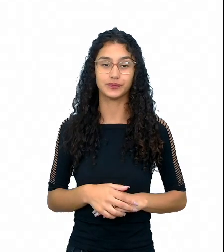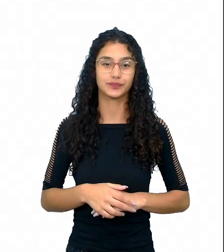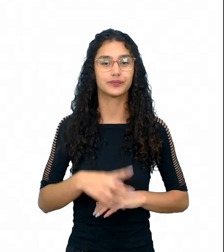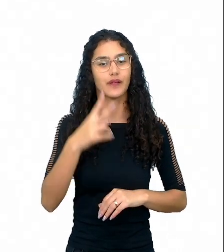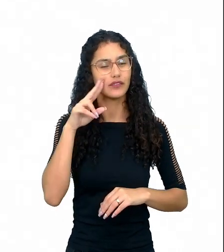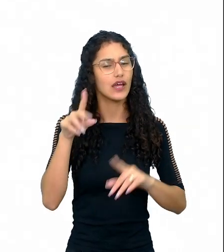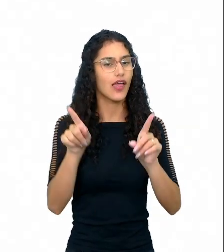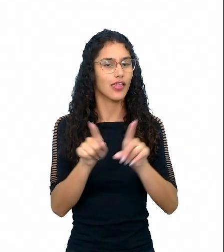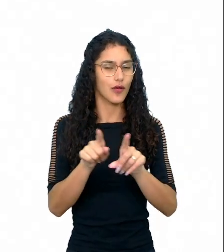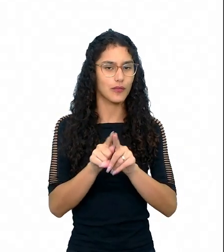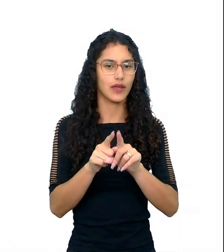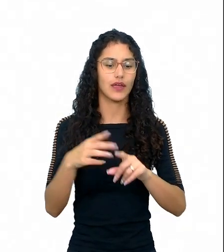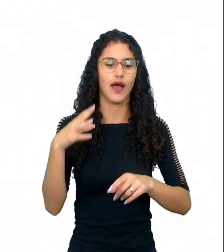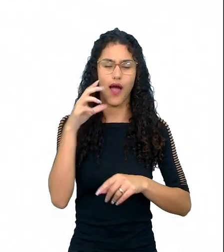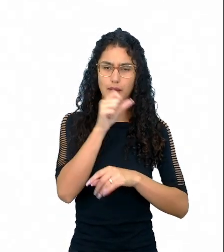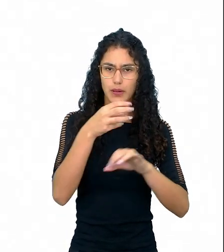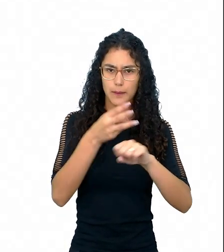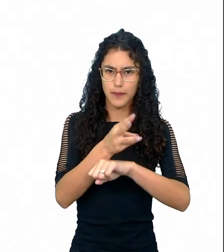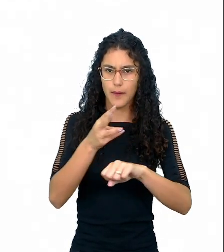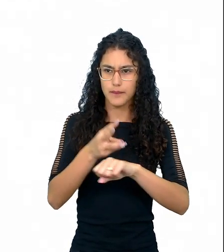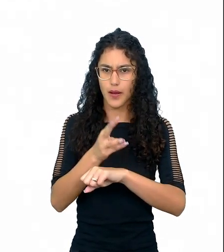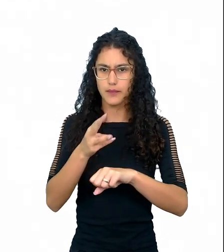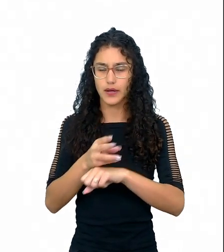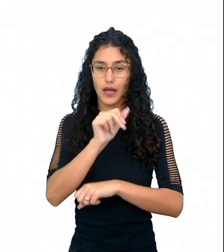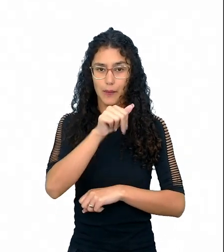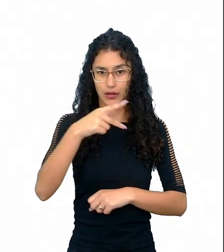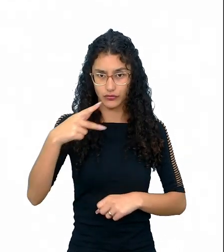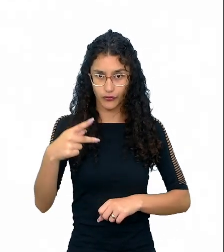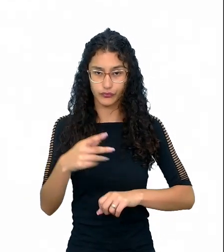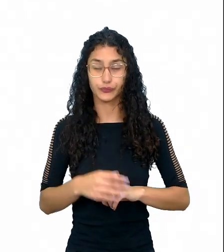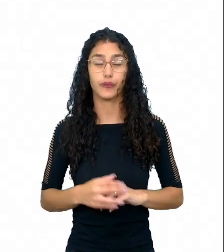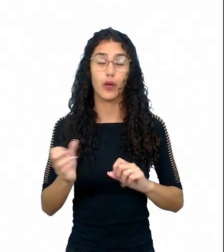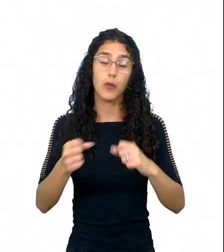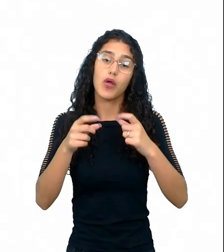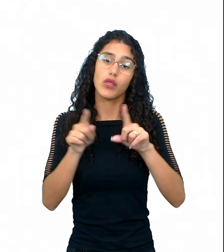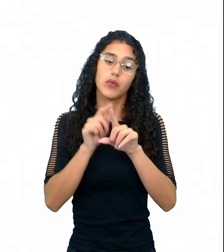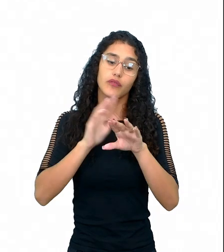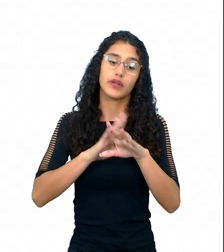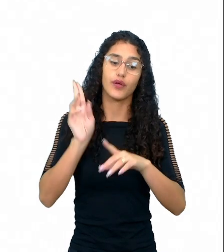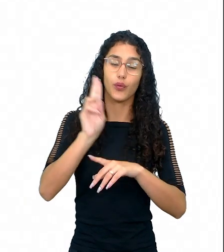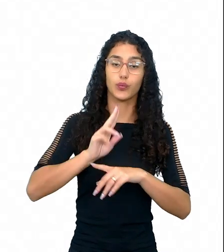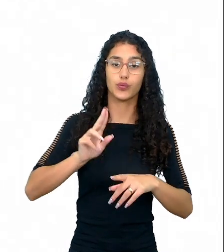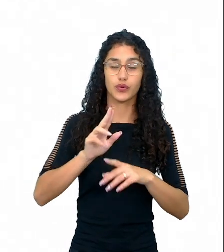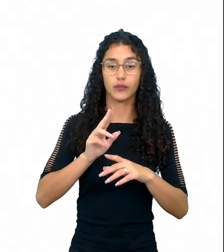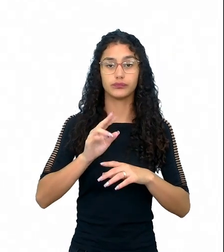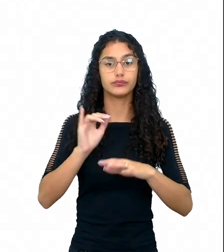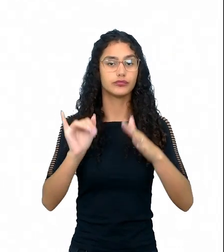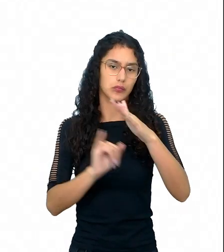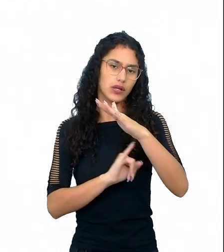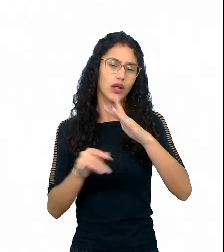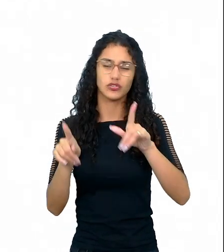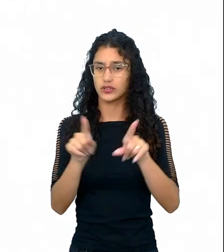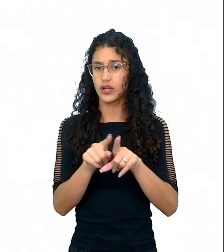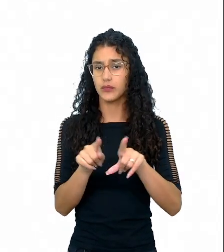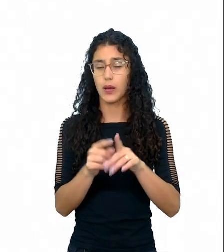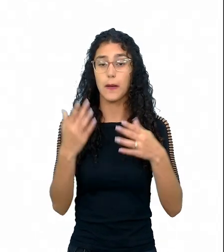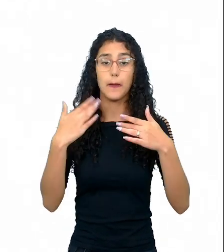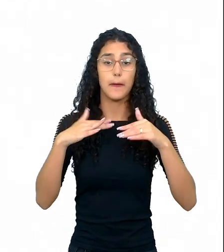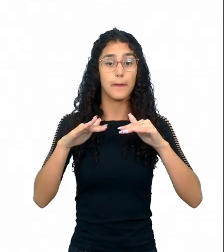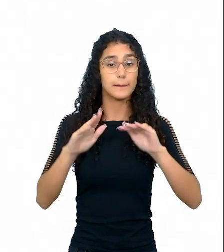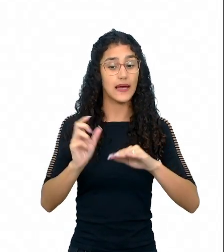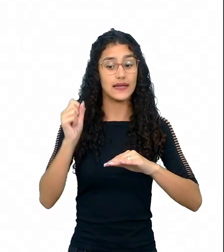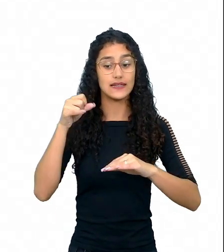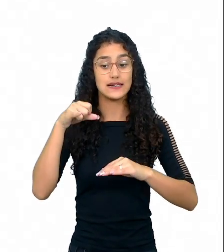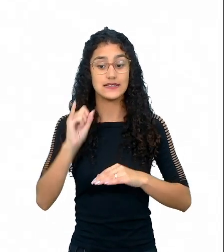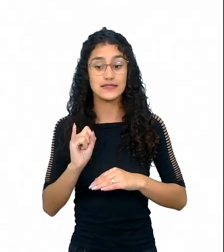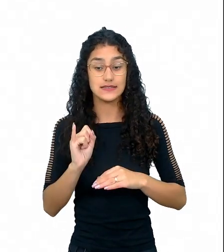essas mensagens rápidas, instantâneas, em aplicativos, pode fazer uso da informalidade também, né? Mas, se